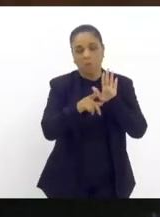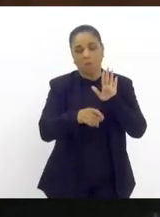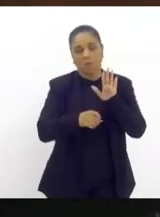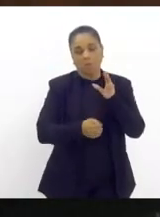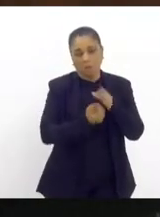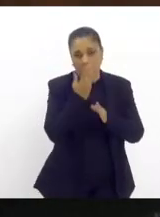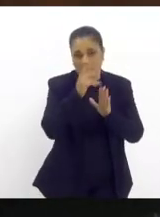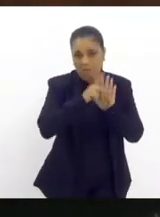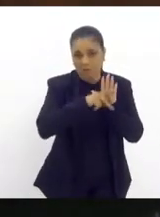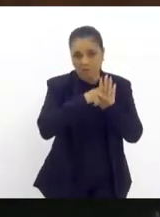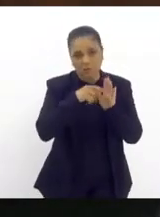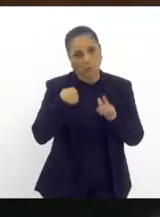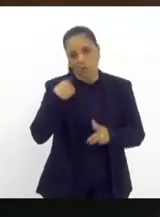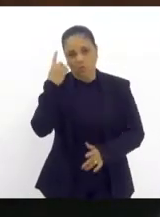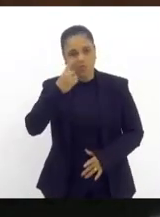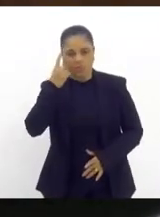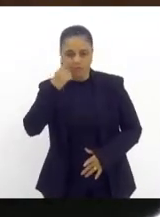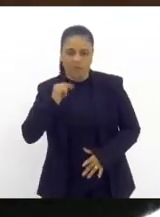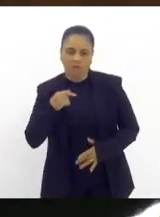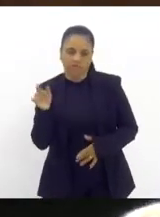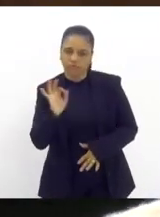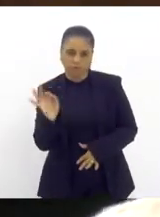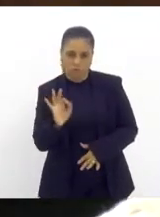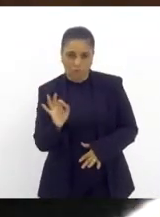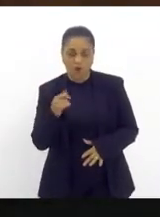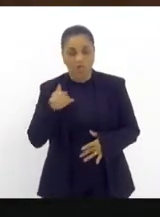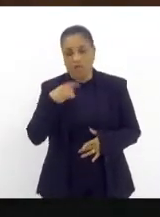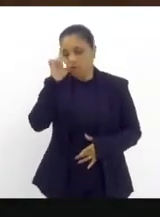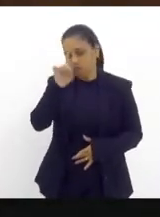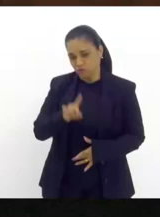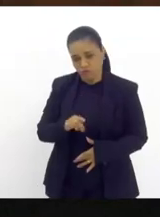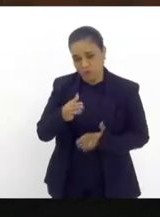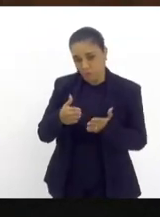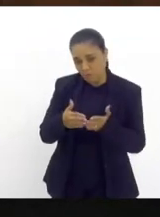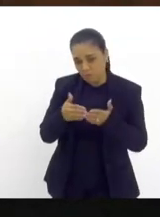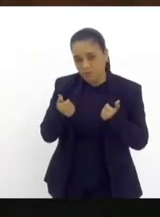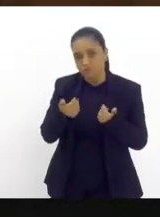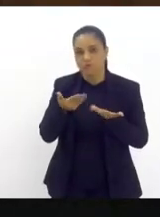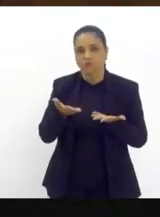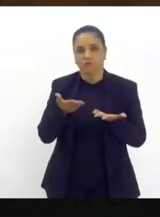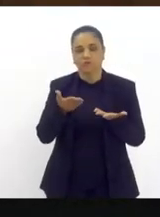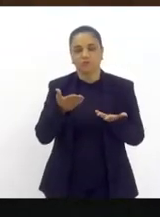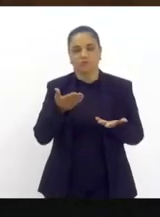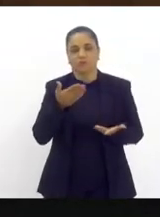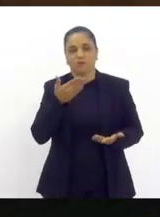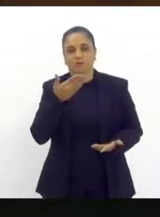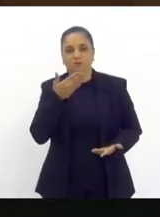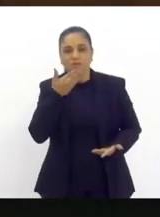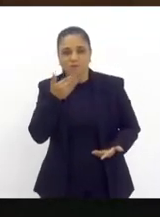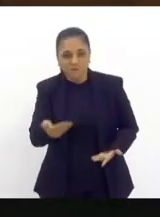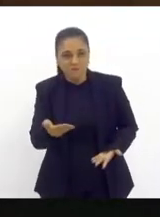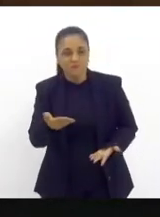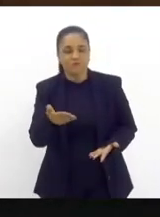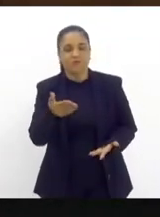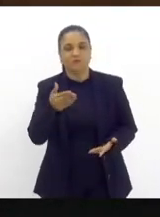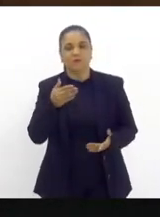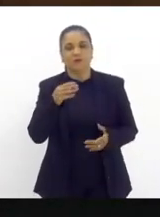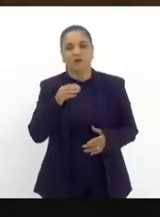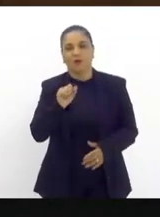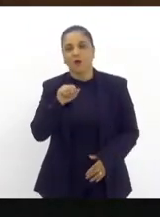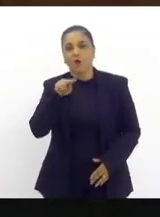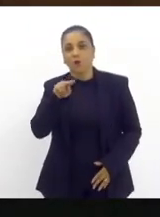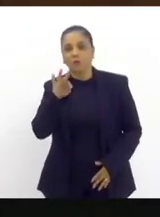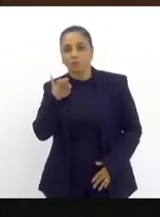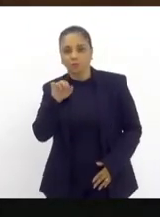nesta casa então infelizmente não terei direito nem de pedir Qual a autoria mas parabenizar deputada era muita